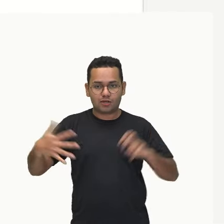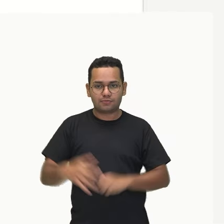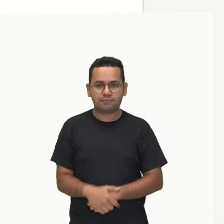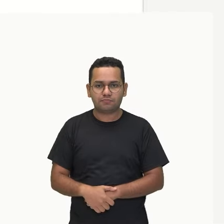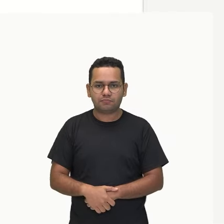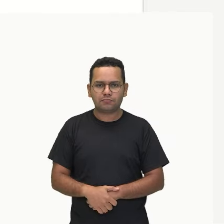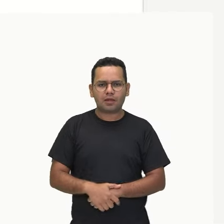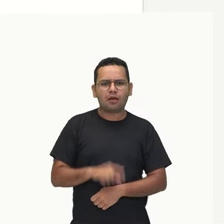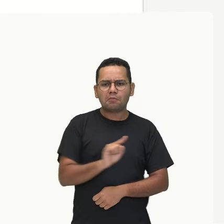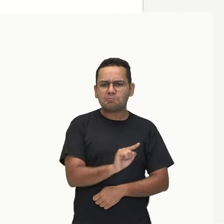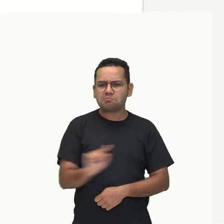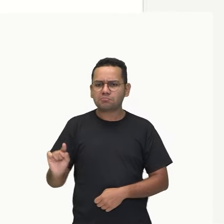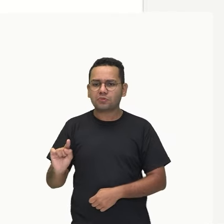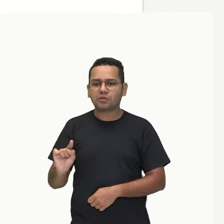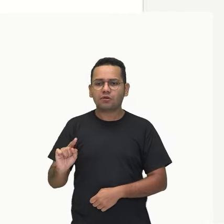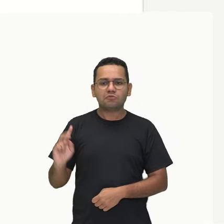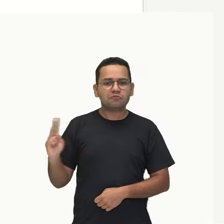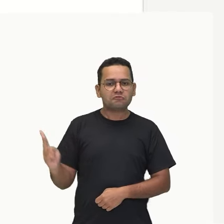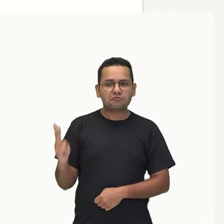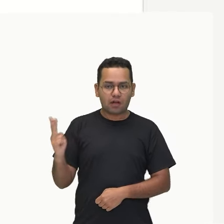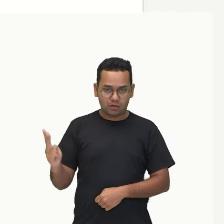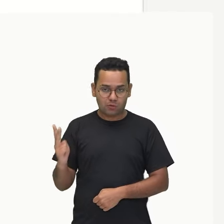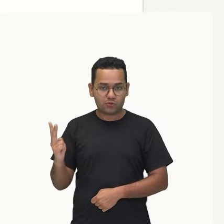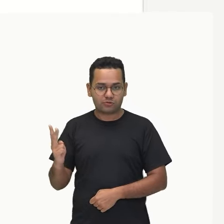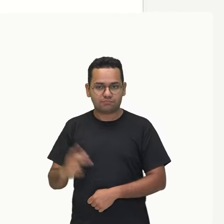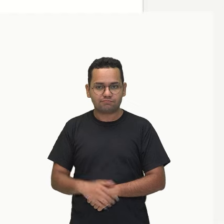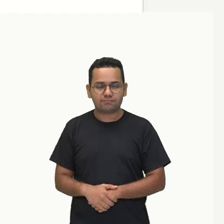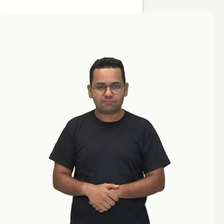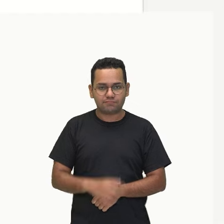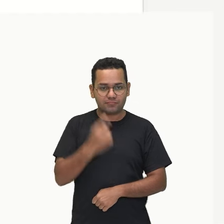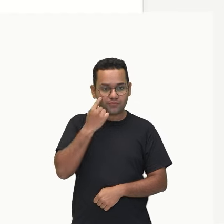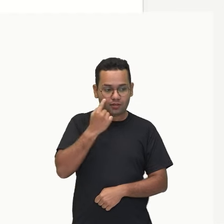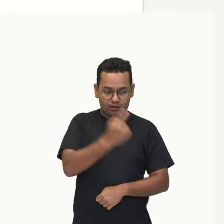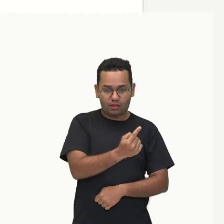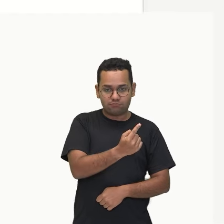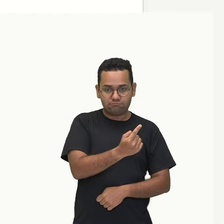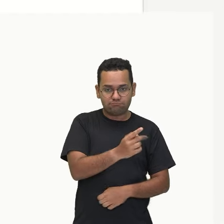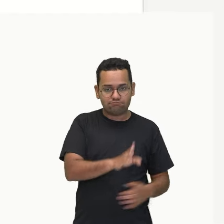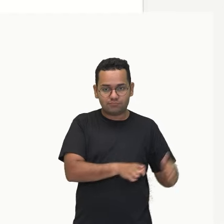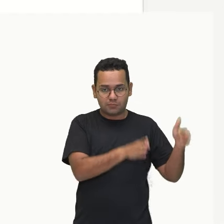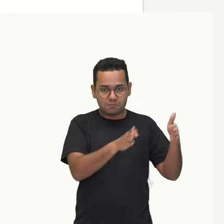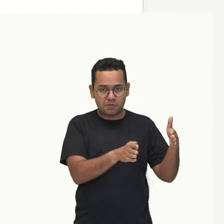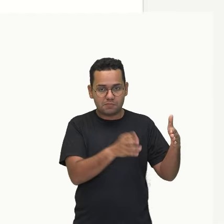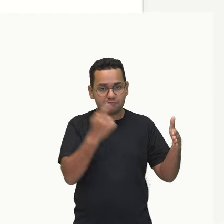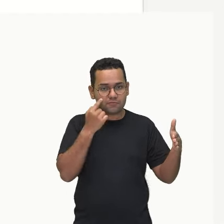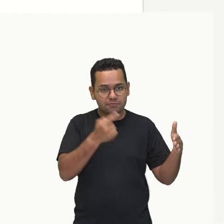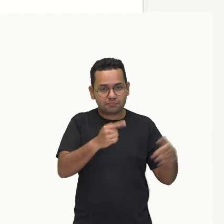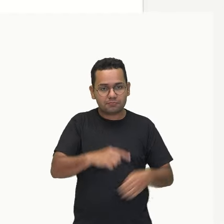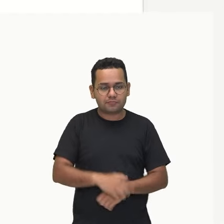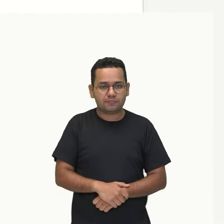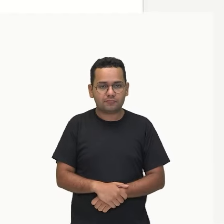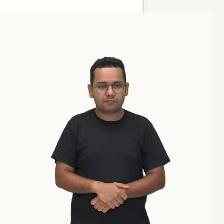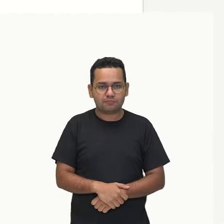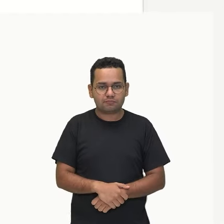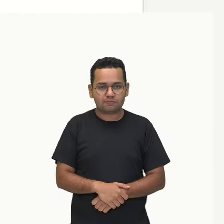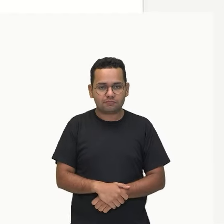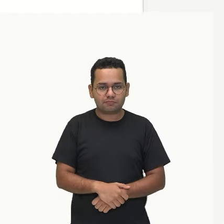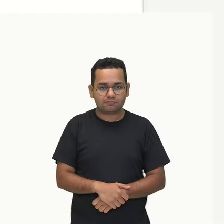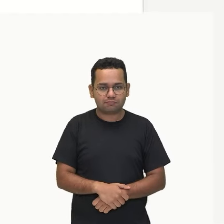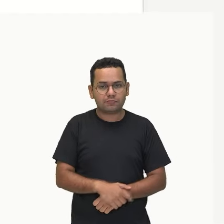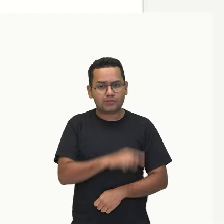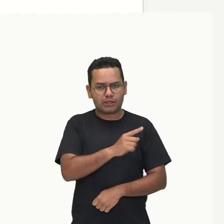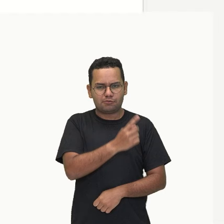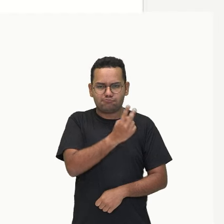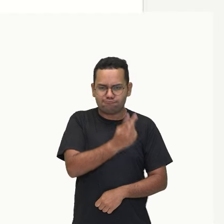de cada um desses conhecimentos. No conhecimento empírico, ele é o quê? Ele é valorativo,